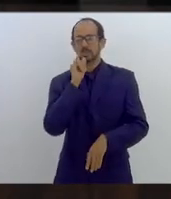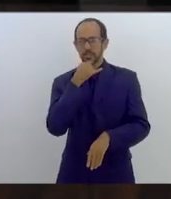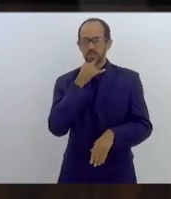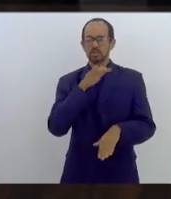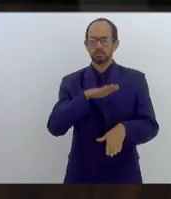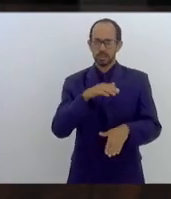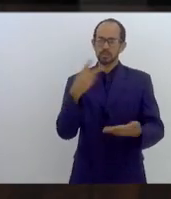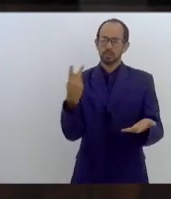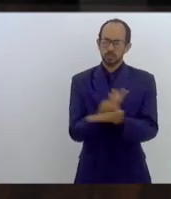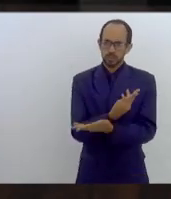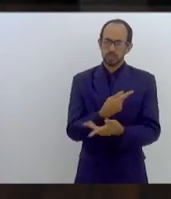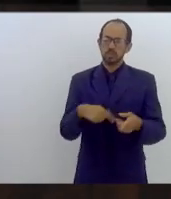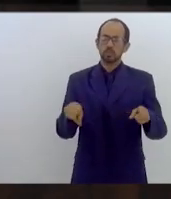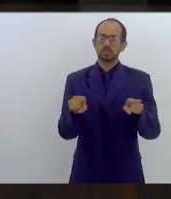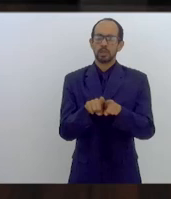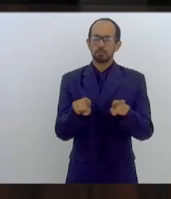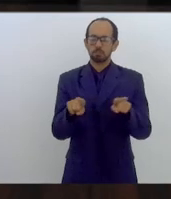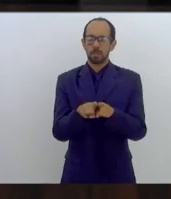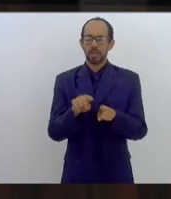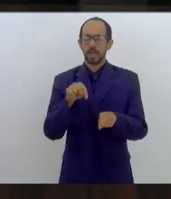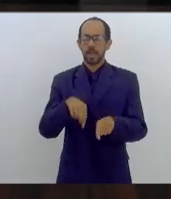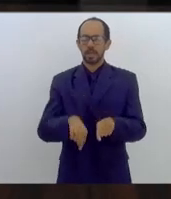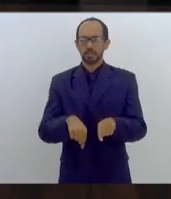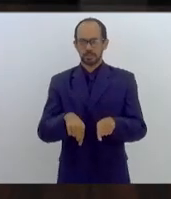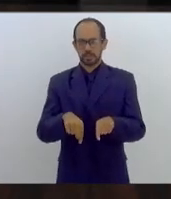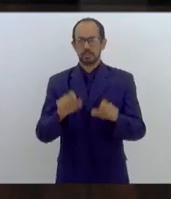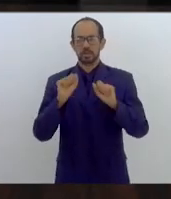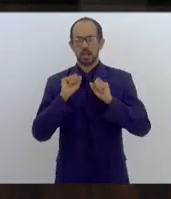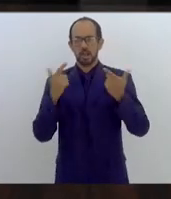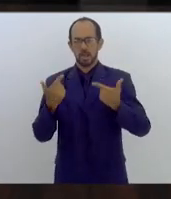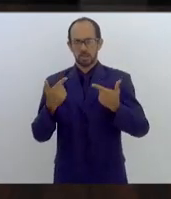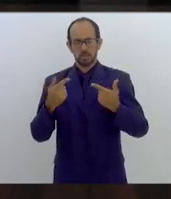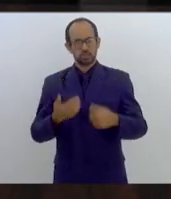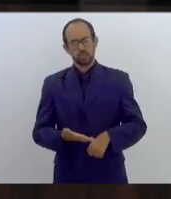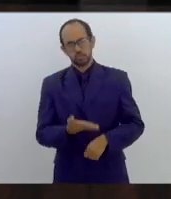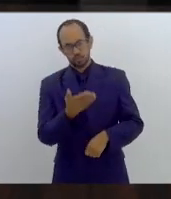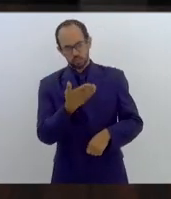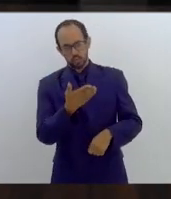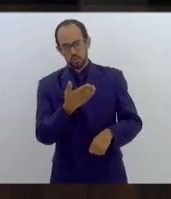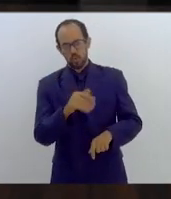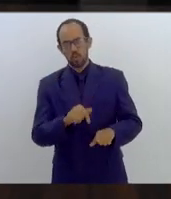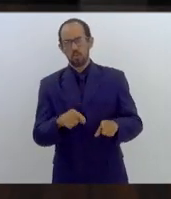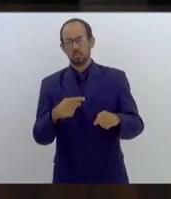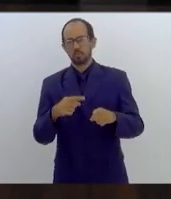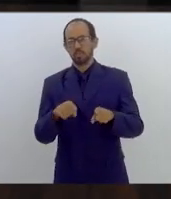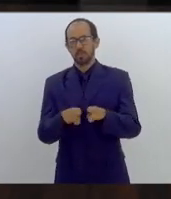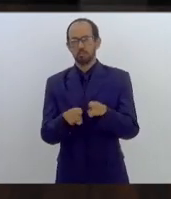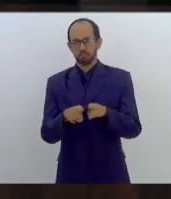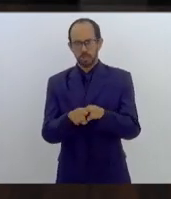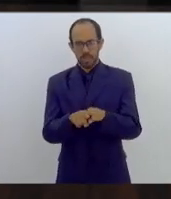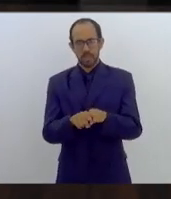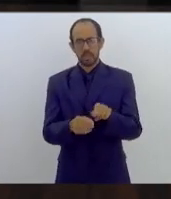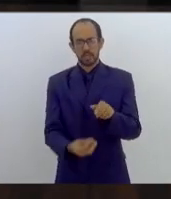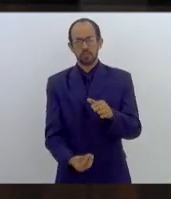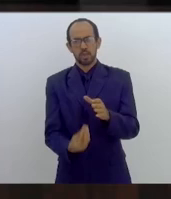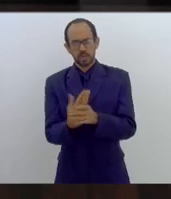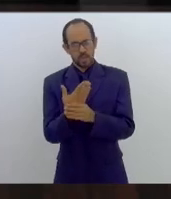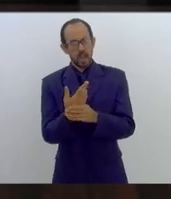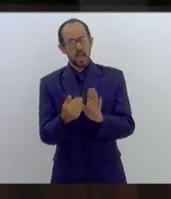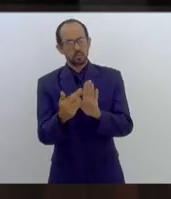mas aconteceu também aqui na Assembleia. O senhor, por conta da determinação, do rito, dos estudos que foi